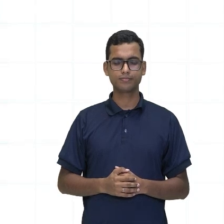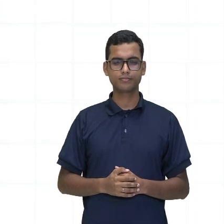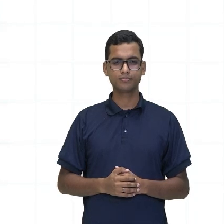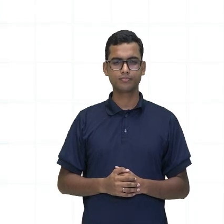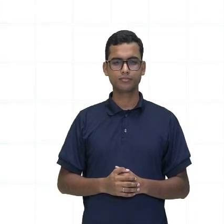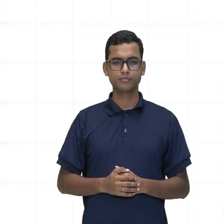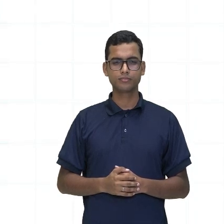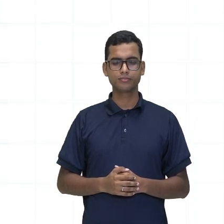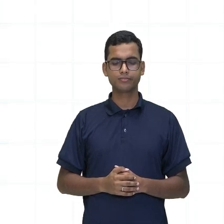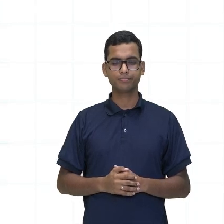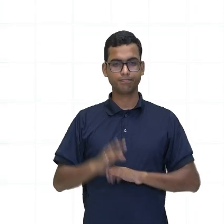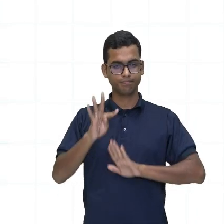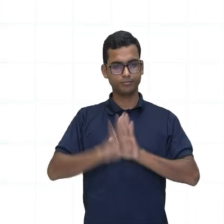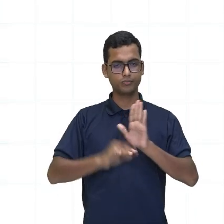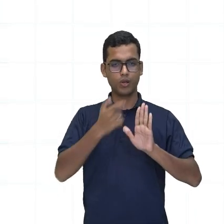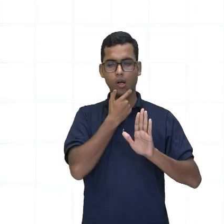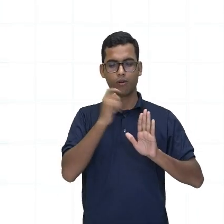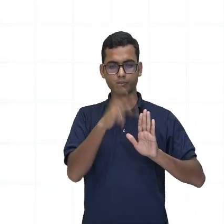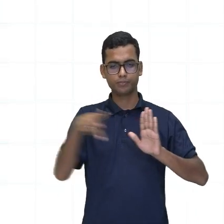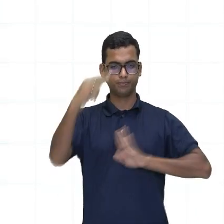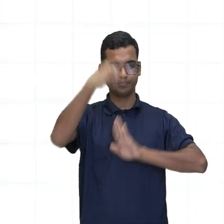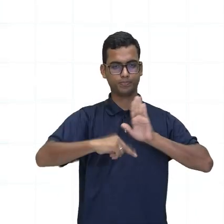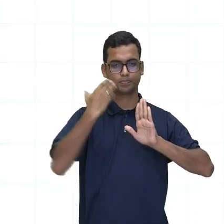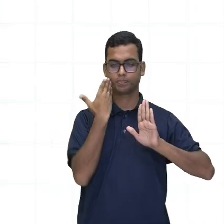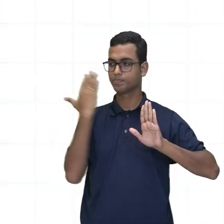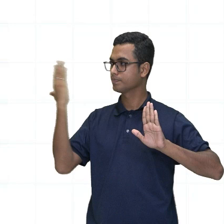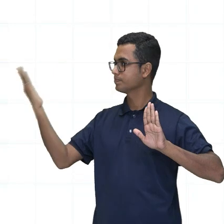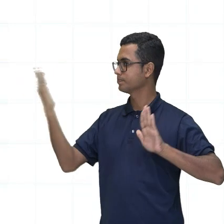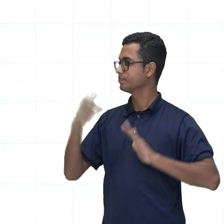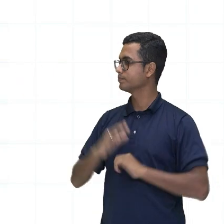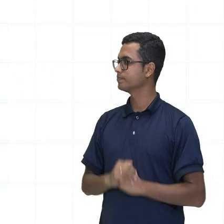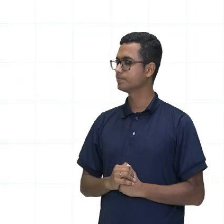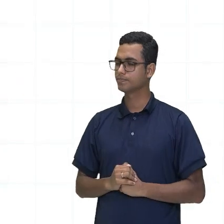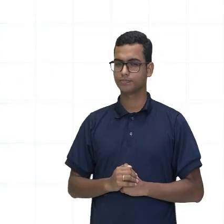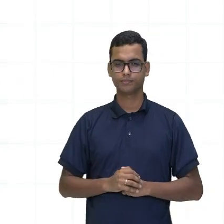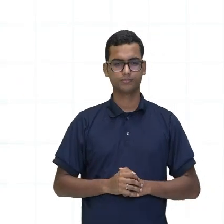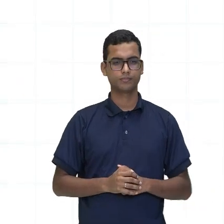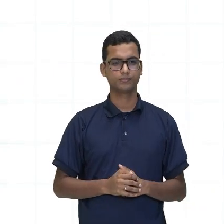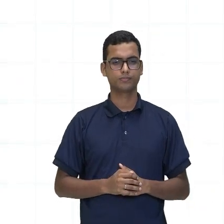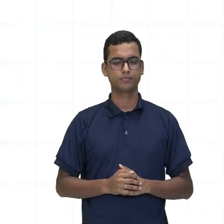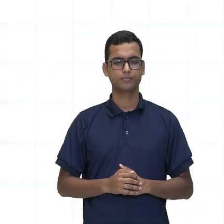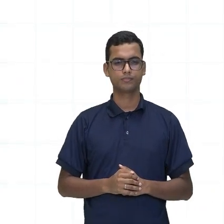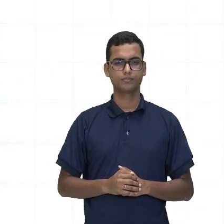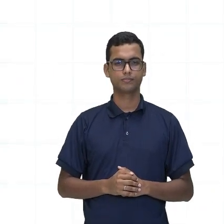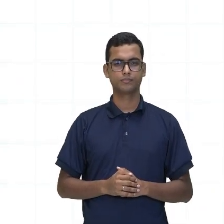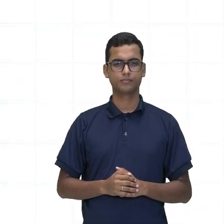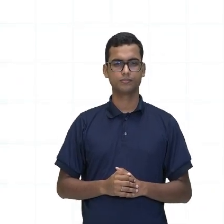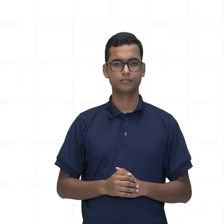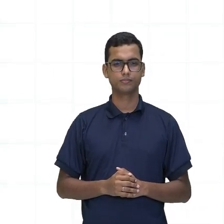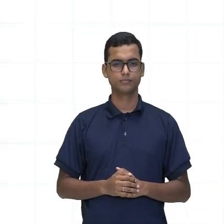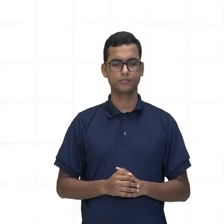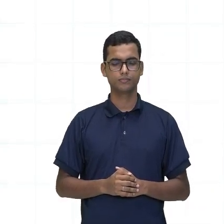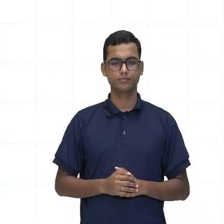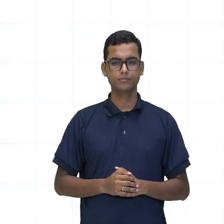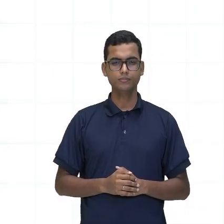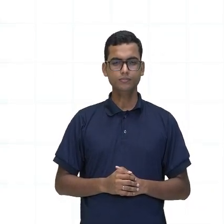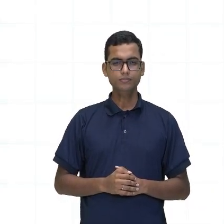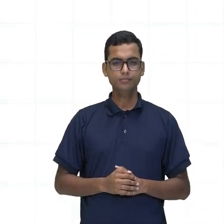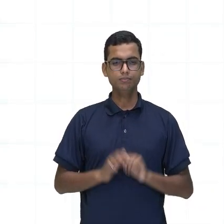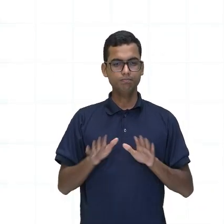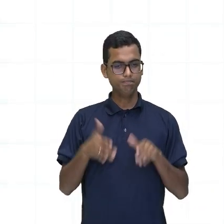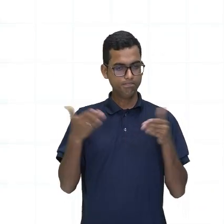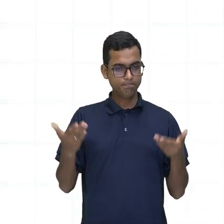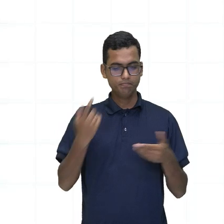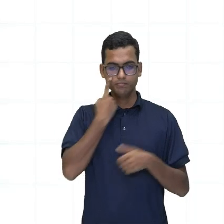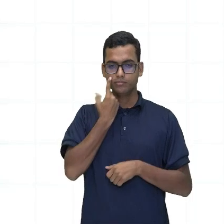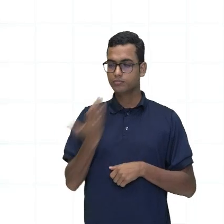reality, though, family nights or activities are heavily enveloped with technology. Então, aqui nesse